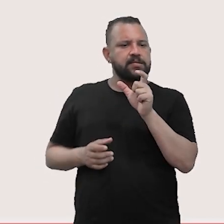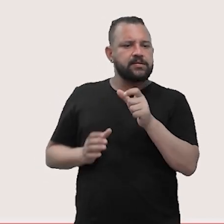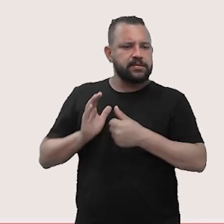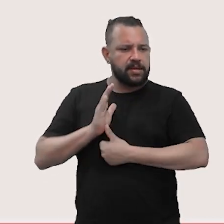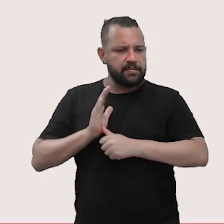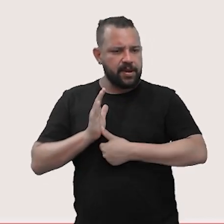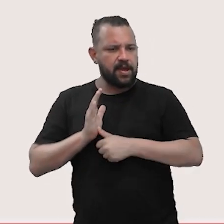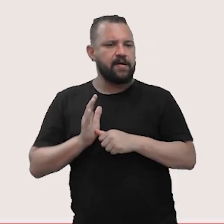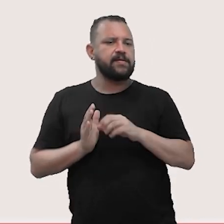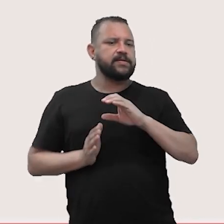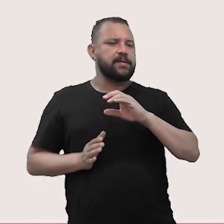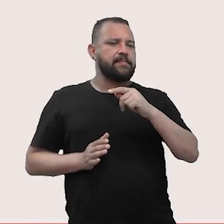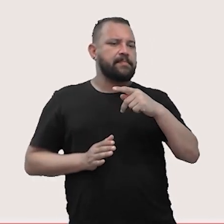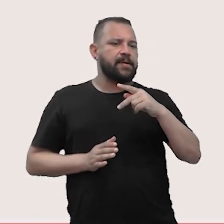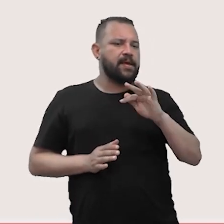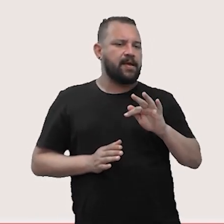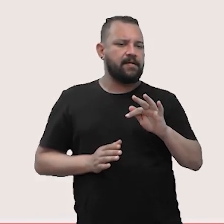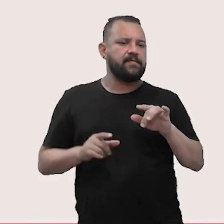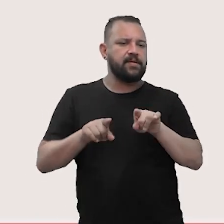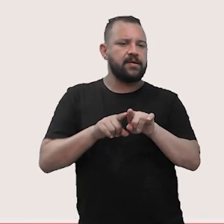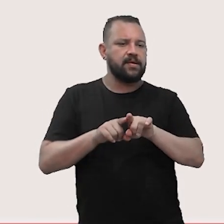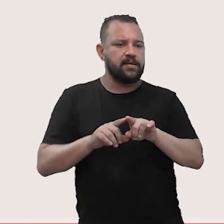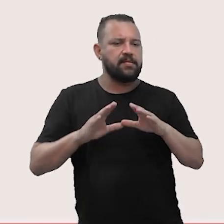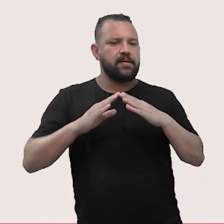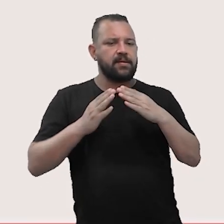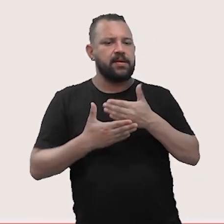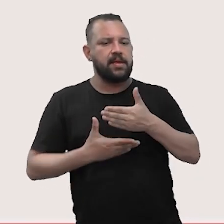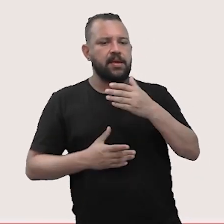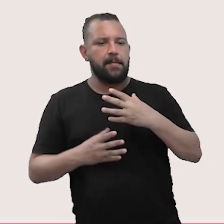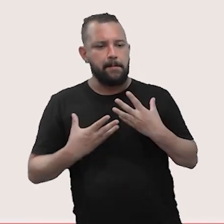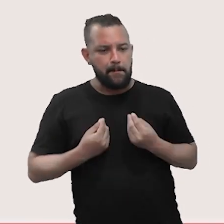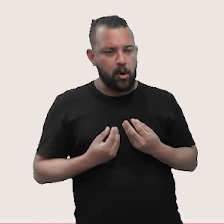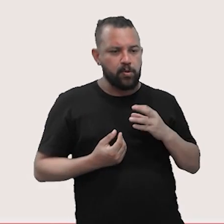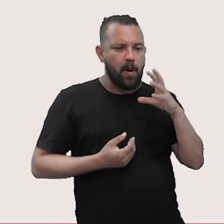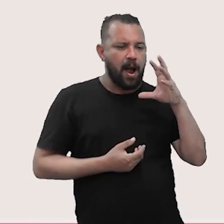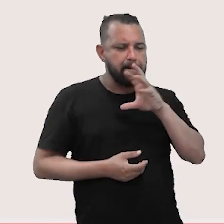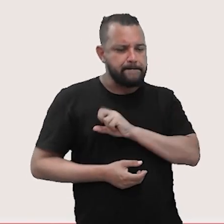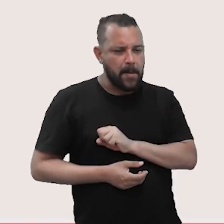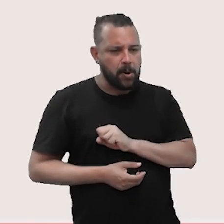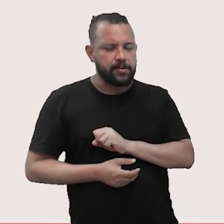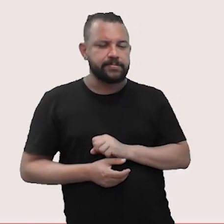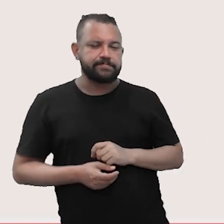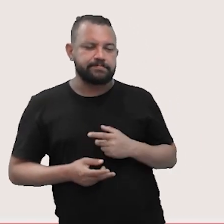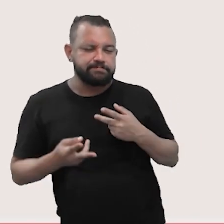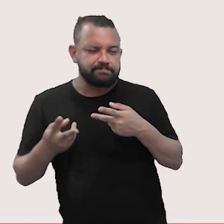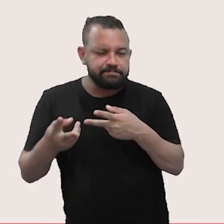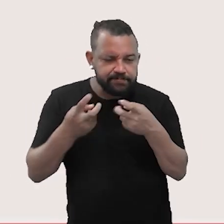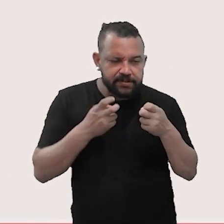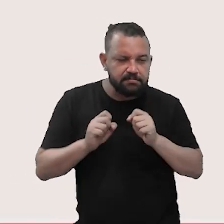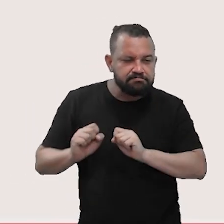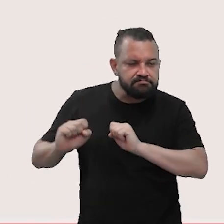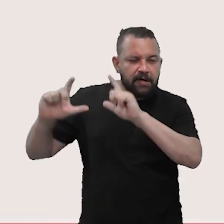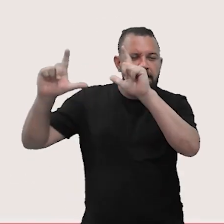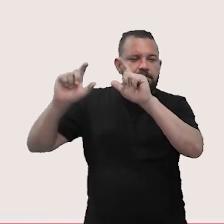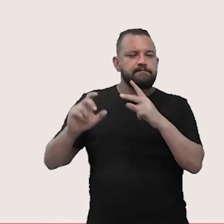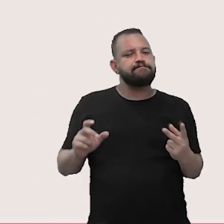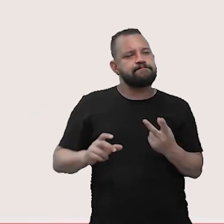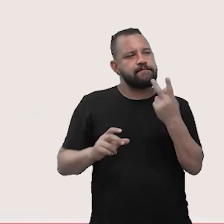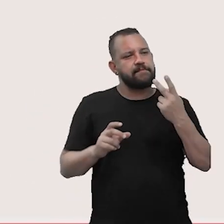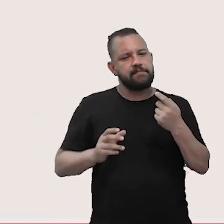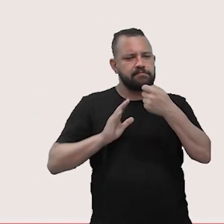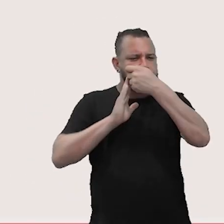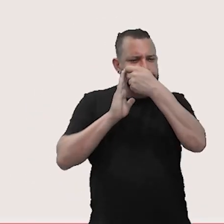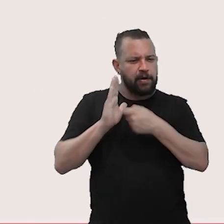residência. E muito amor. Observe que há uma valorização da imagem, um texto direcionado